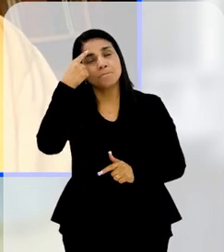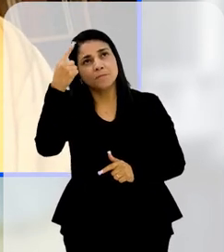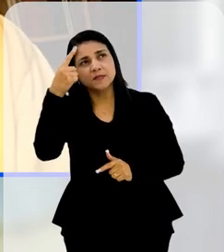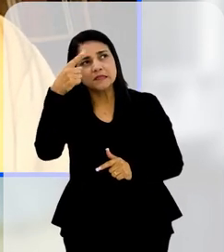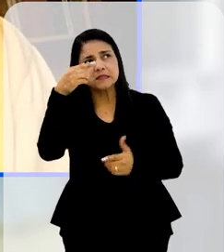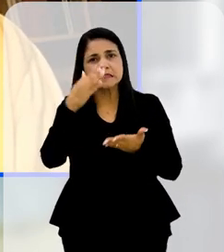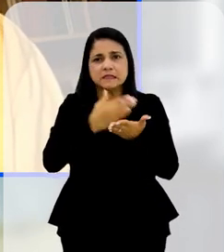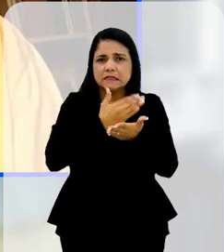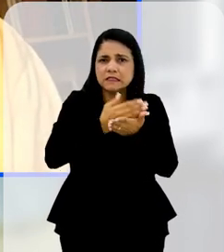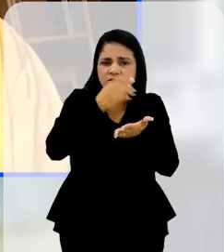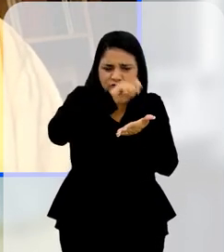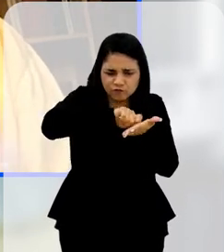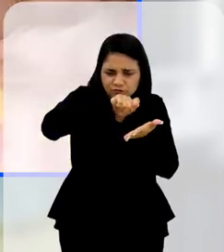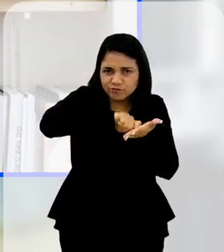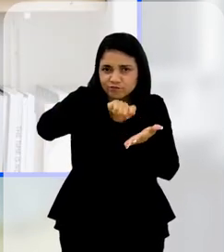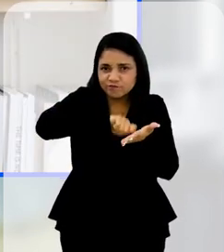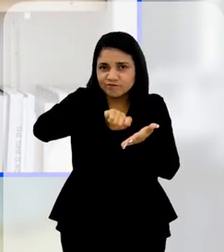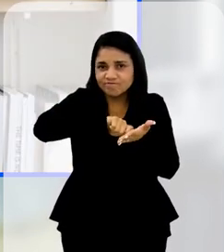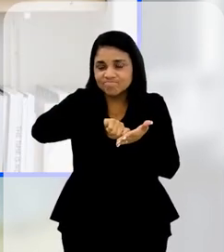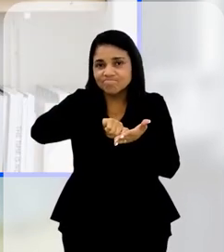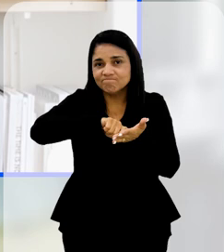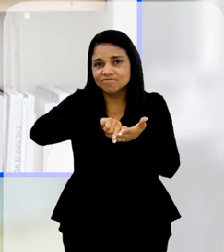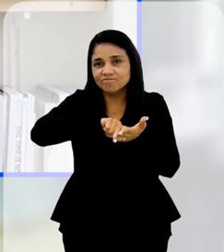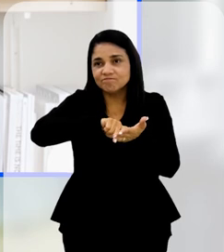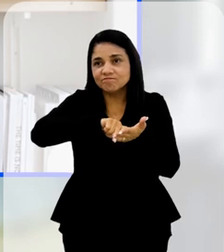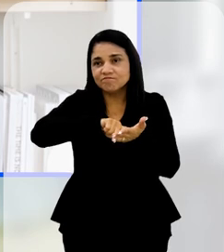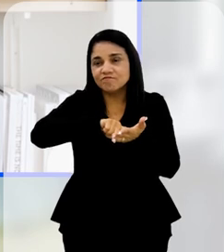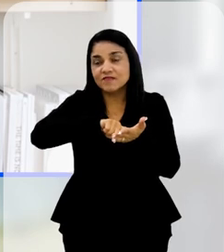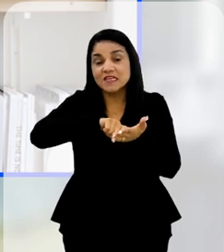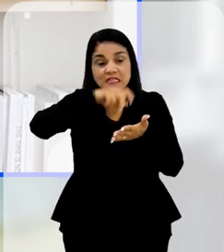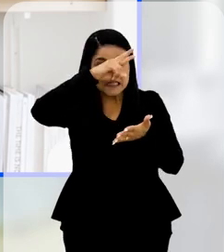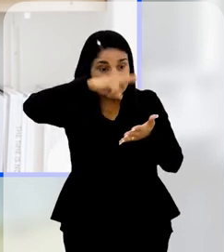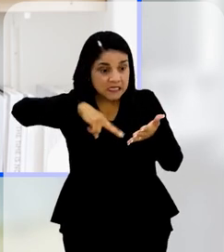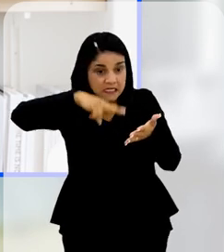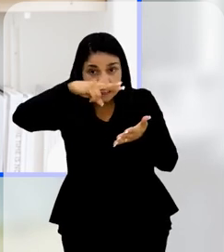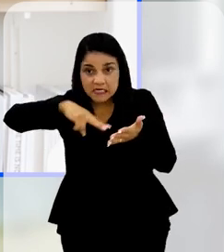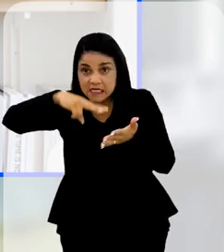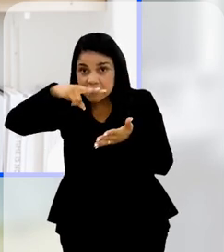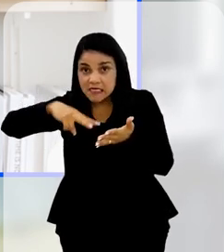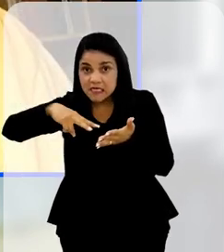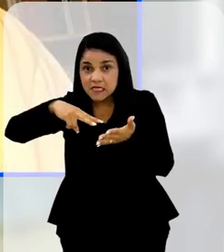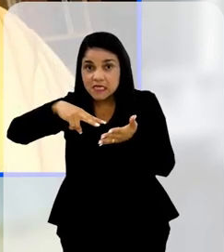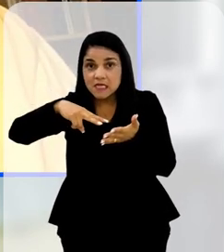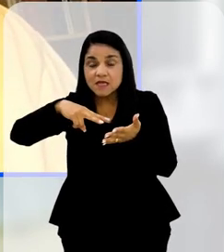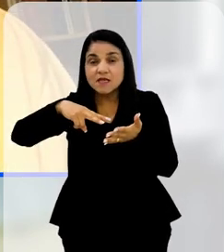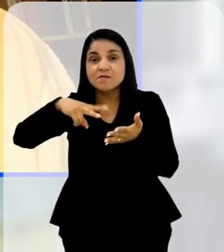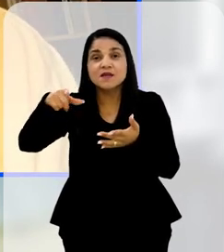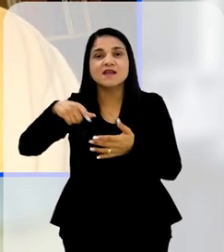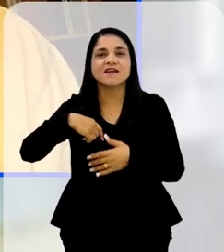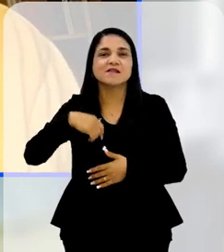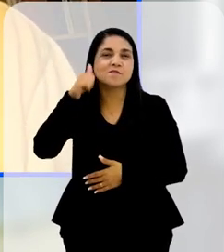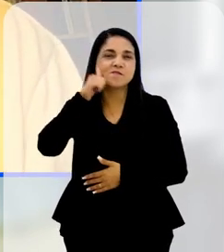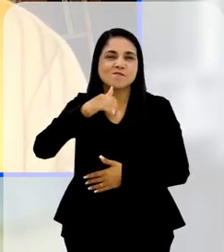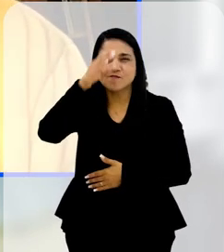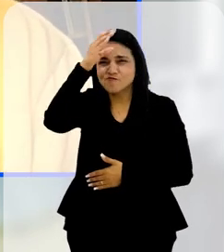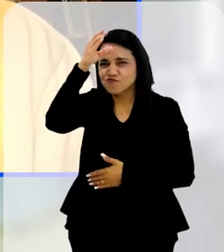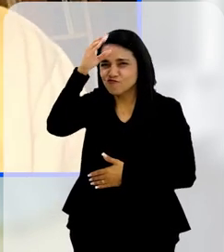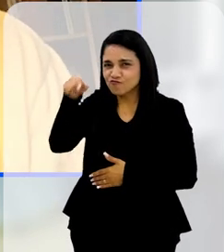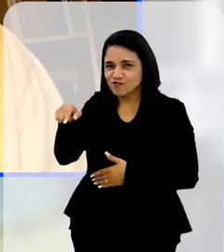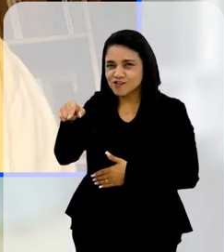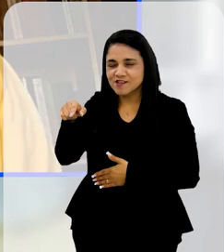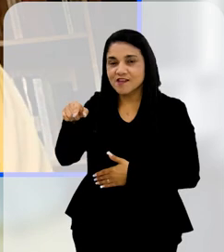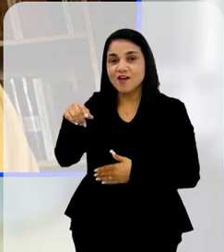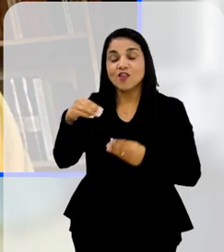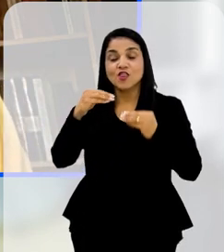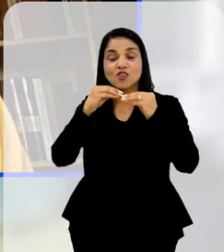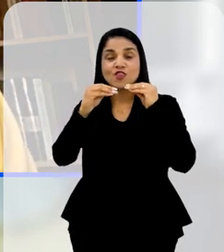vamos fazer um livro que será consumido, né, pela aquela tia que vê